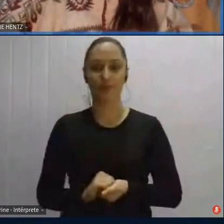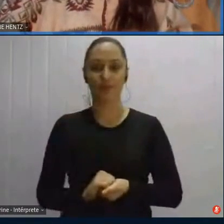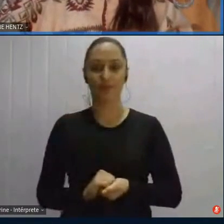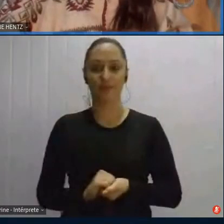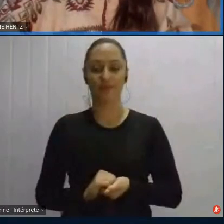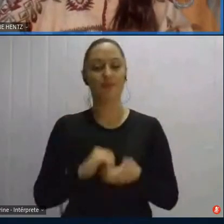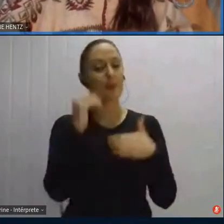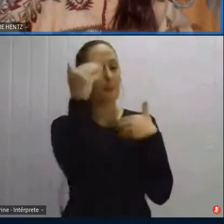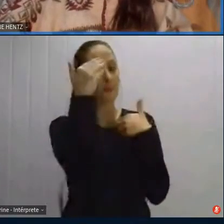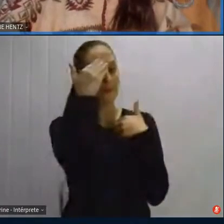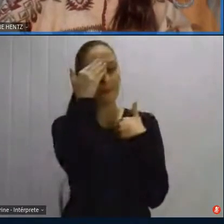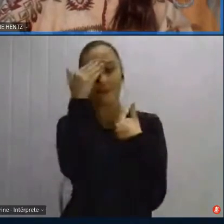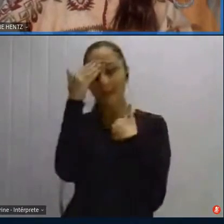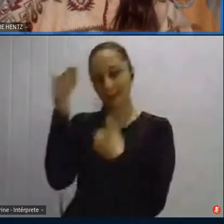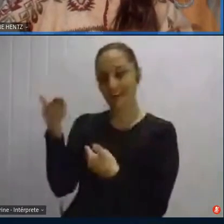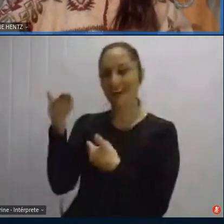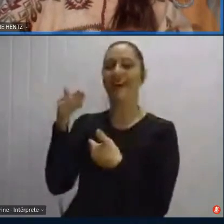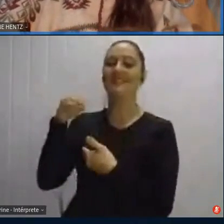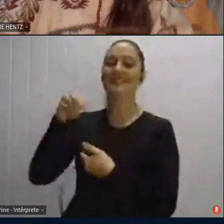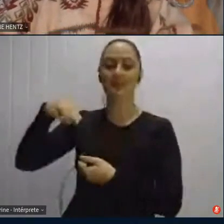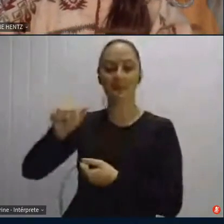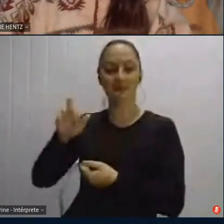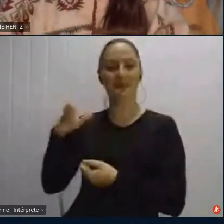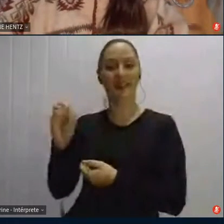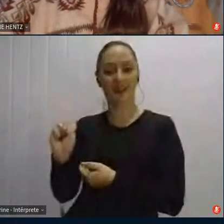Obrigada, Marcos. Adriana?